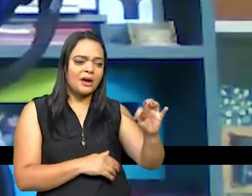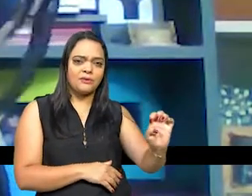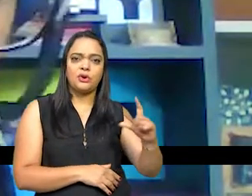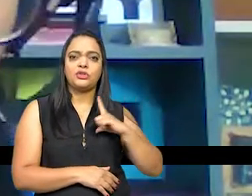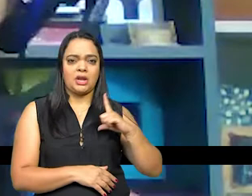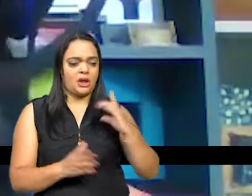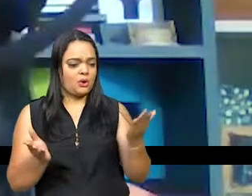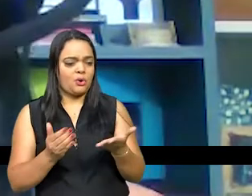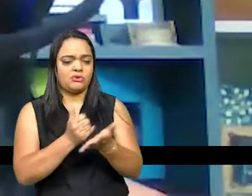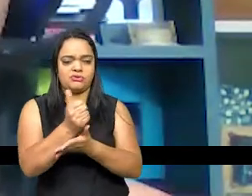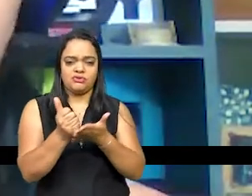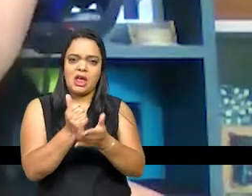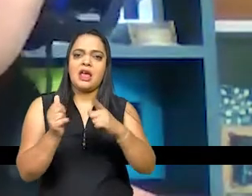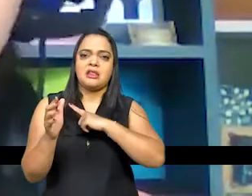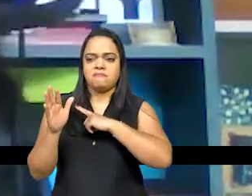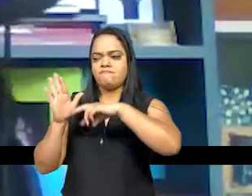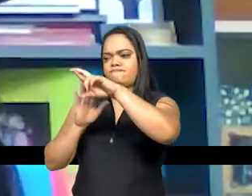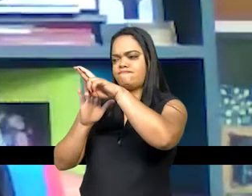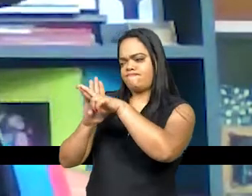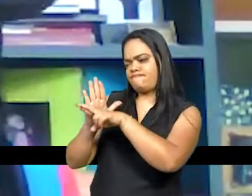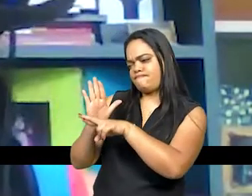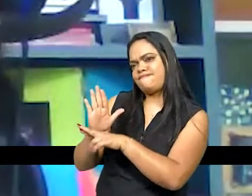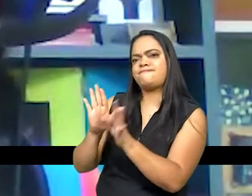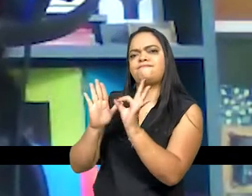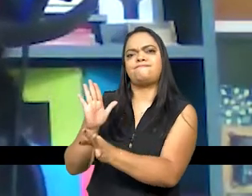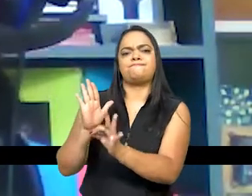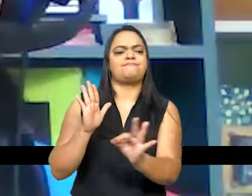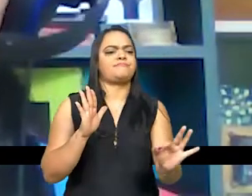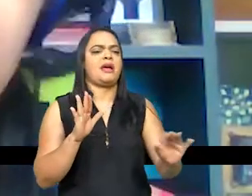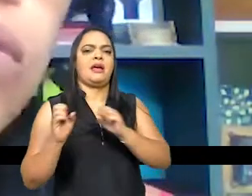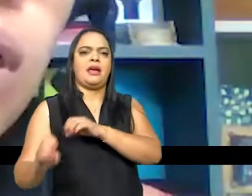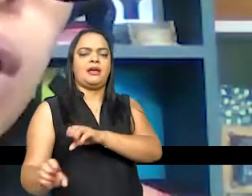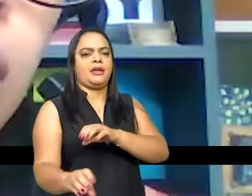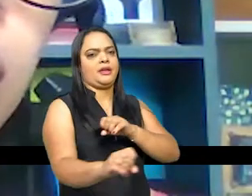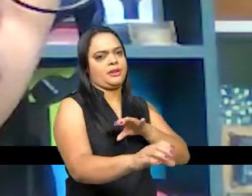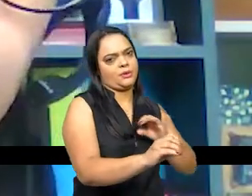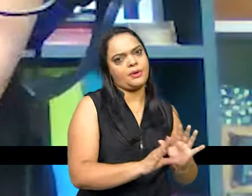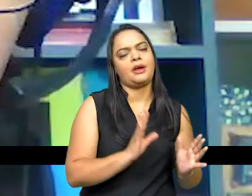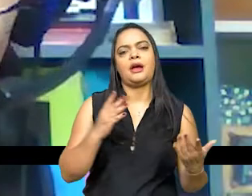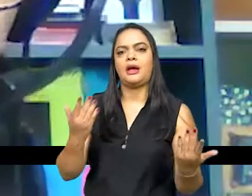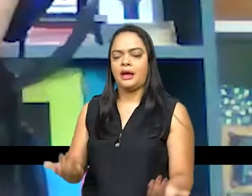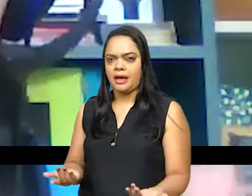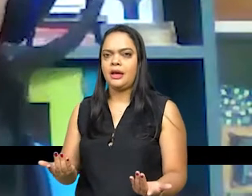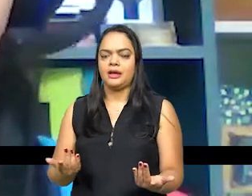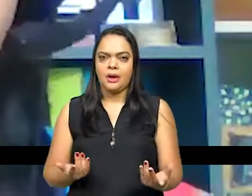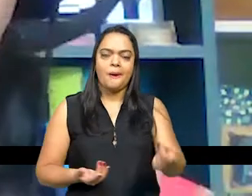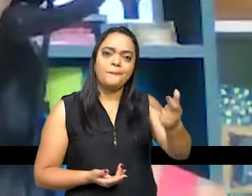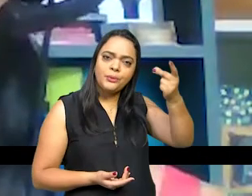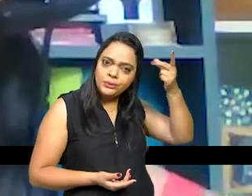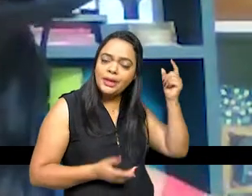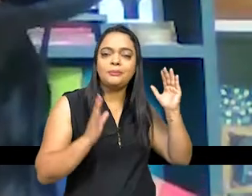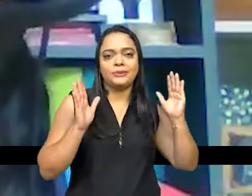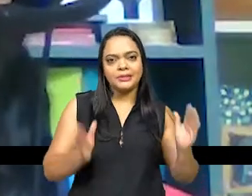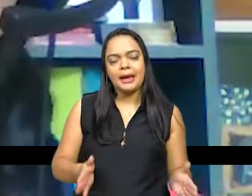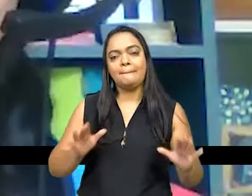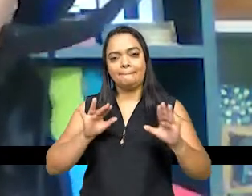hoje a gente tenha a base, a gente tenha as diretrizes também, né, da educação das relações étnico-raciais há bastante tempo